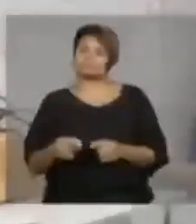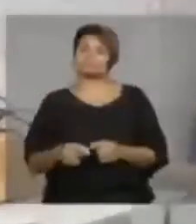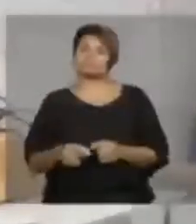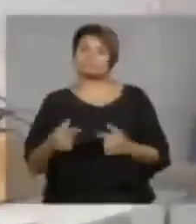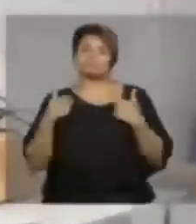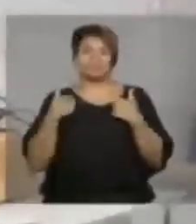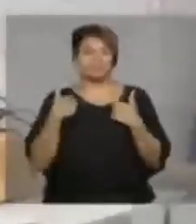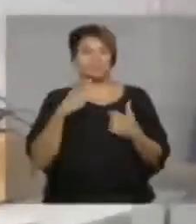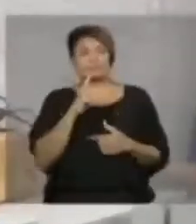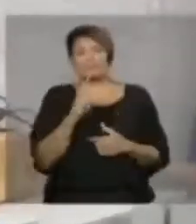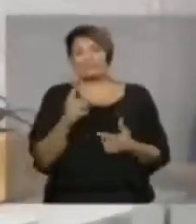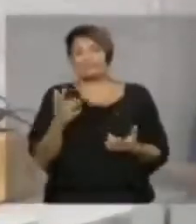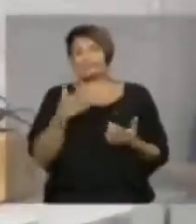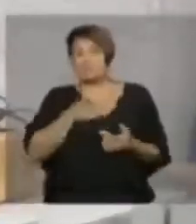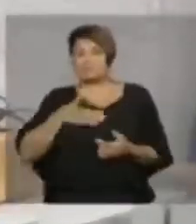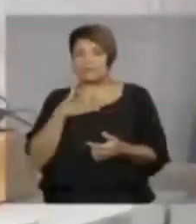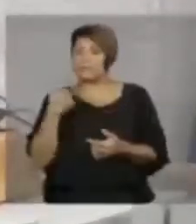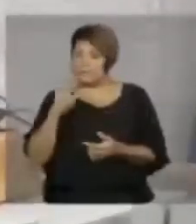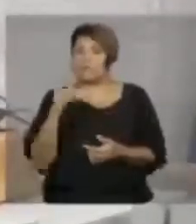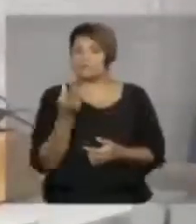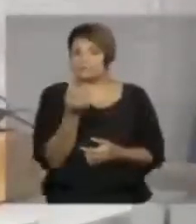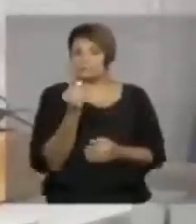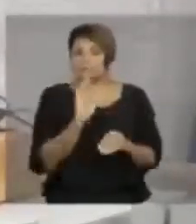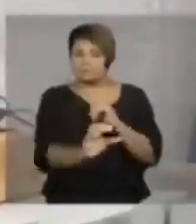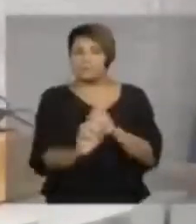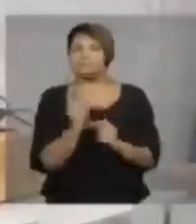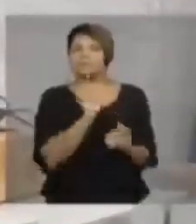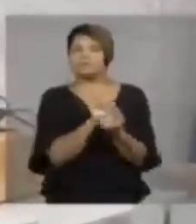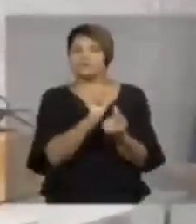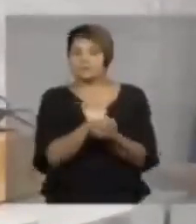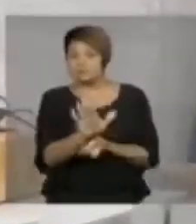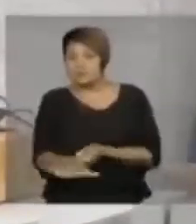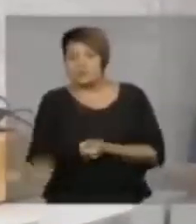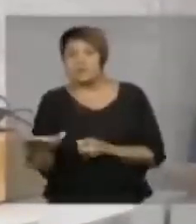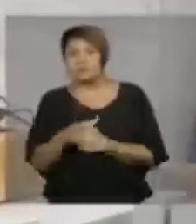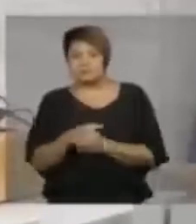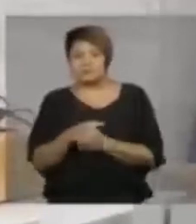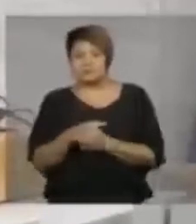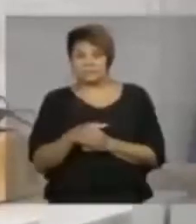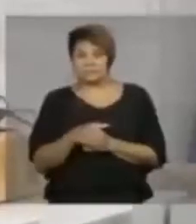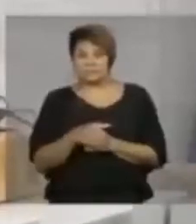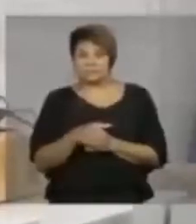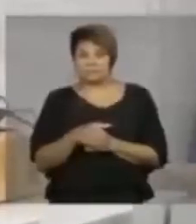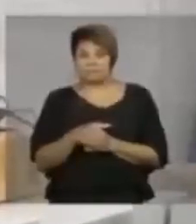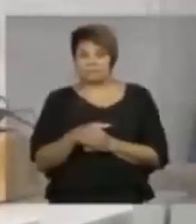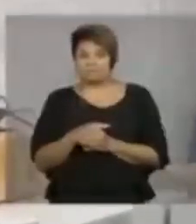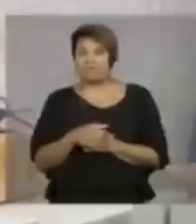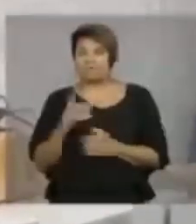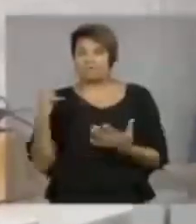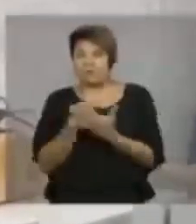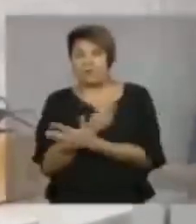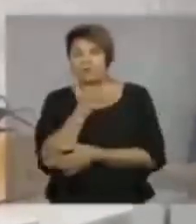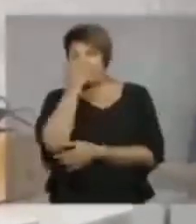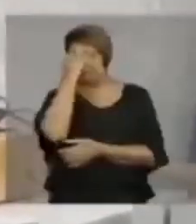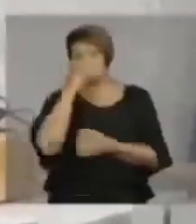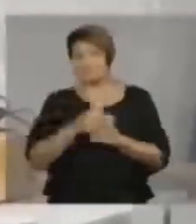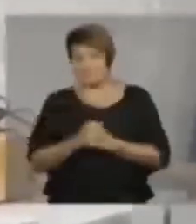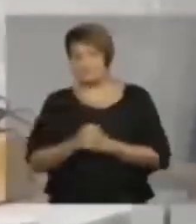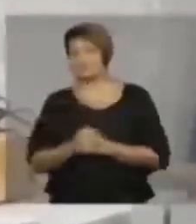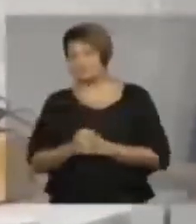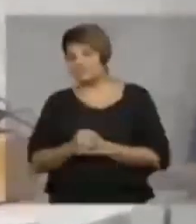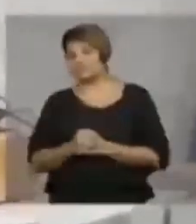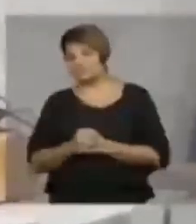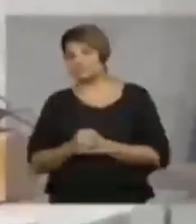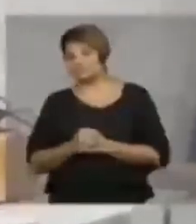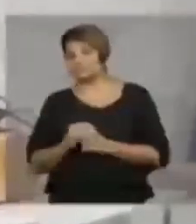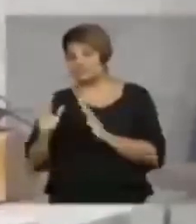na saúde, por exemplo, para o atendimento a crianças vítimas de acidentes domésticos. Na Comissão da Criança e Adolescente